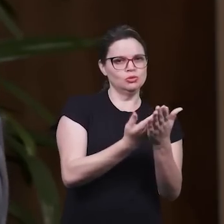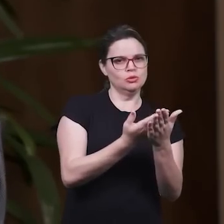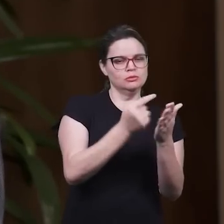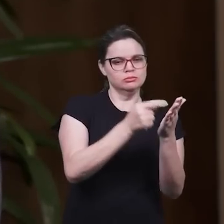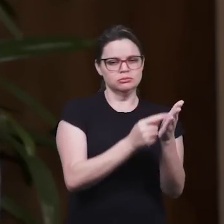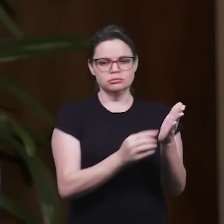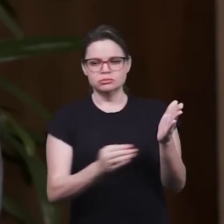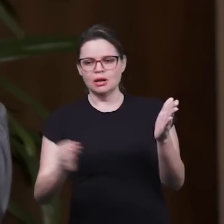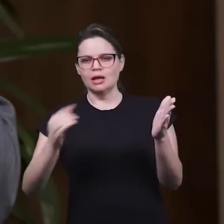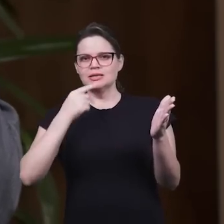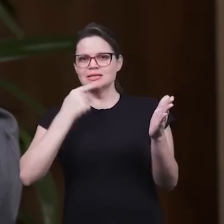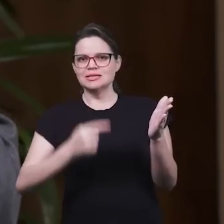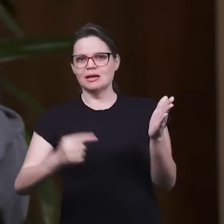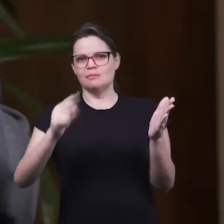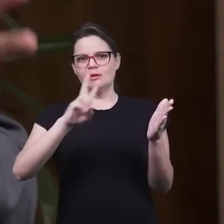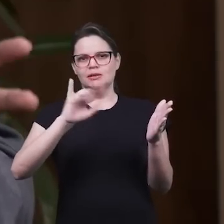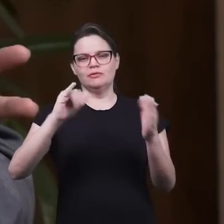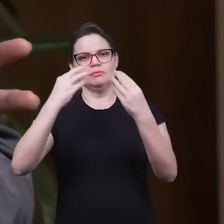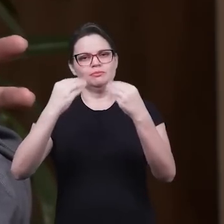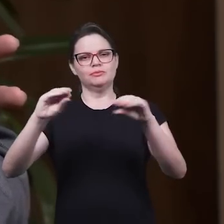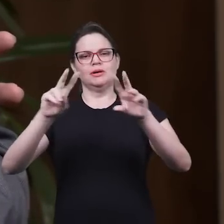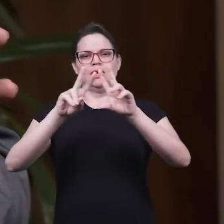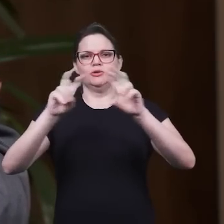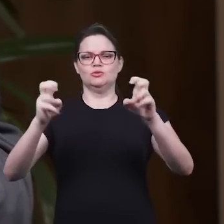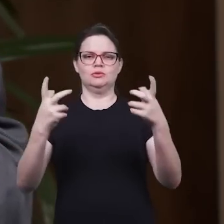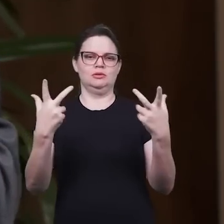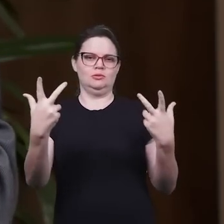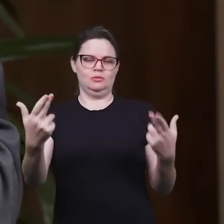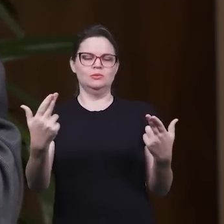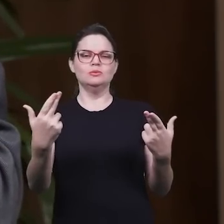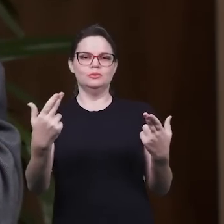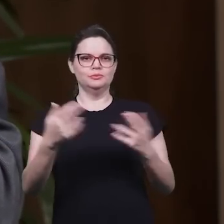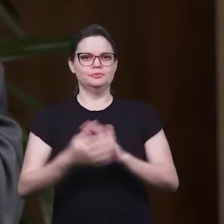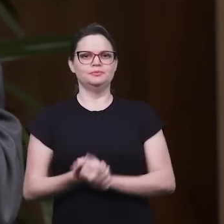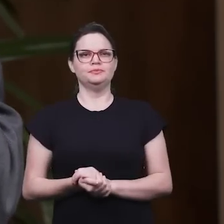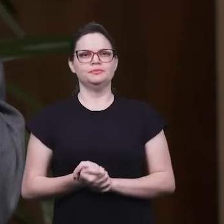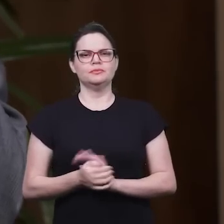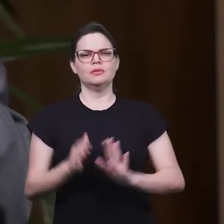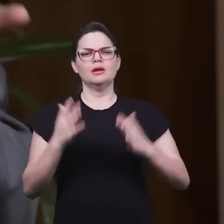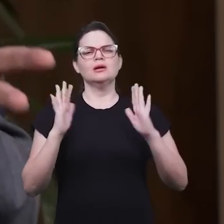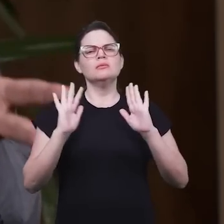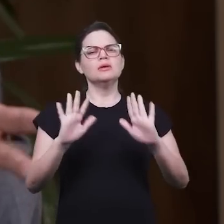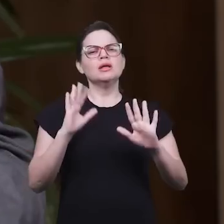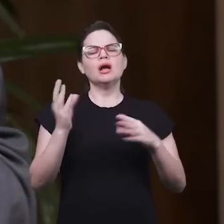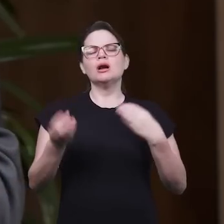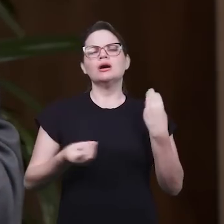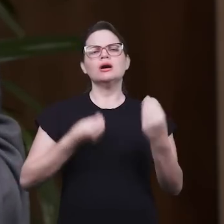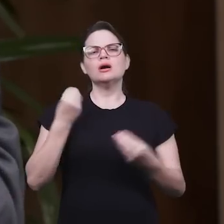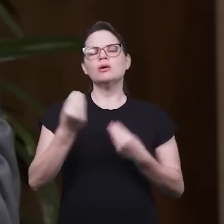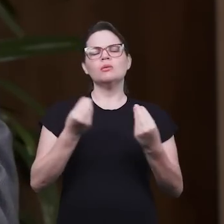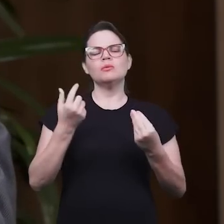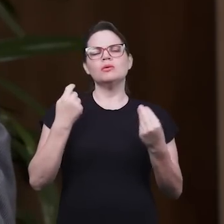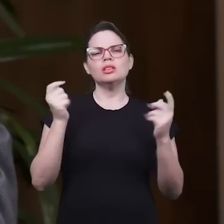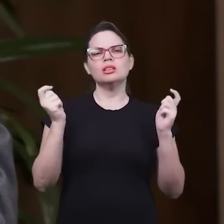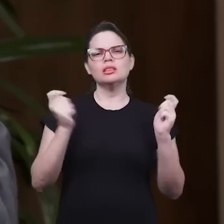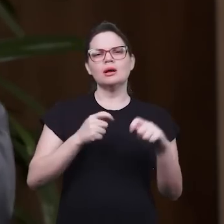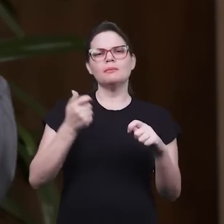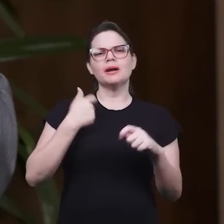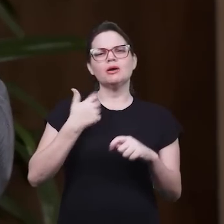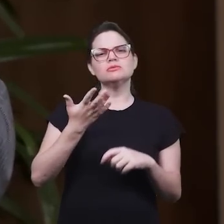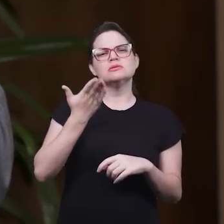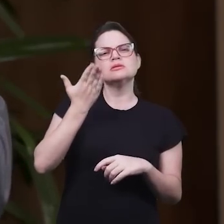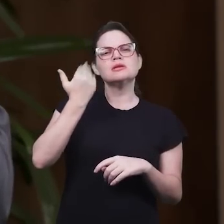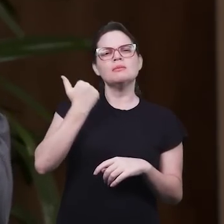Bíblica Dominical da Igreja Cristã Maranata. Mas como eu posso acompanhar ou conhecer